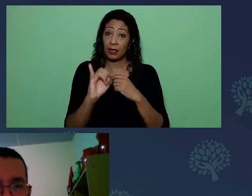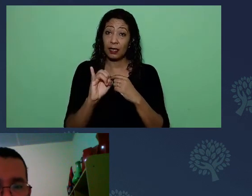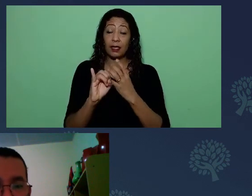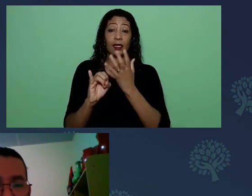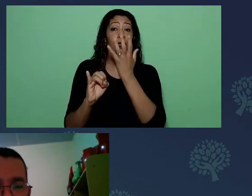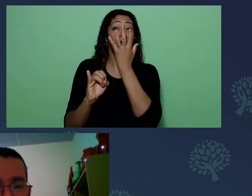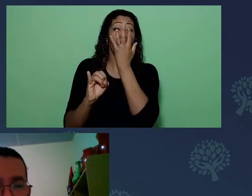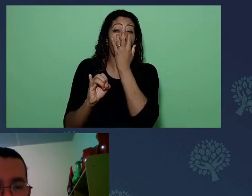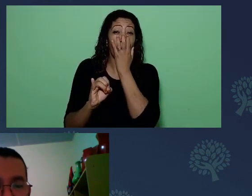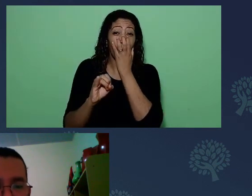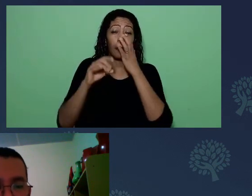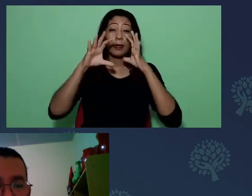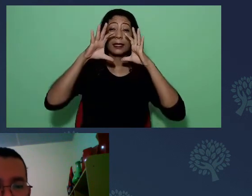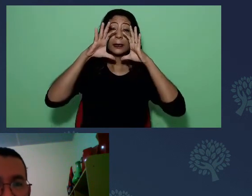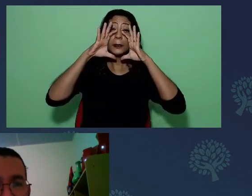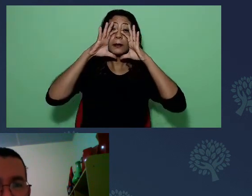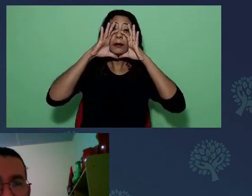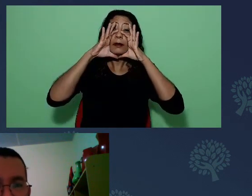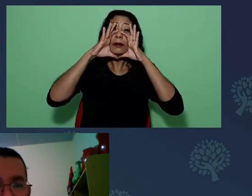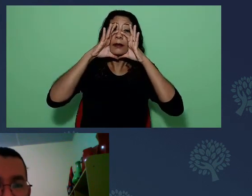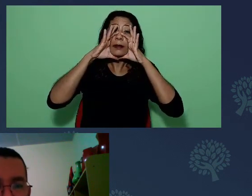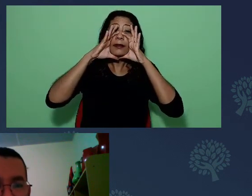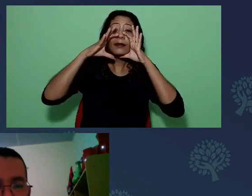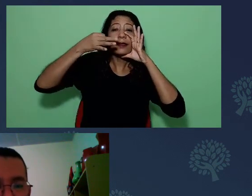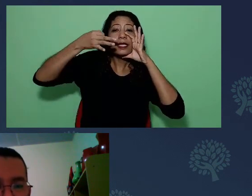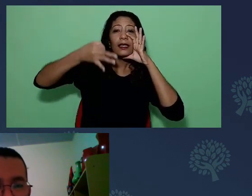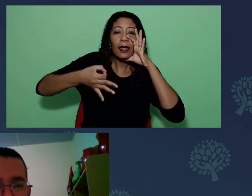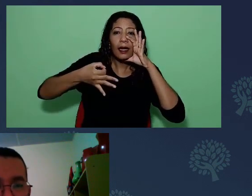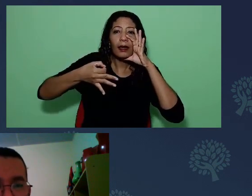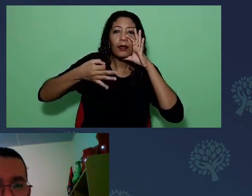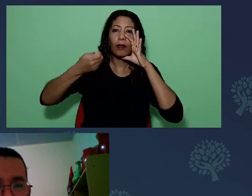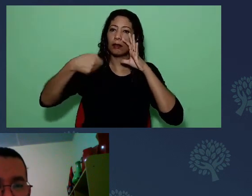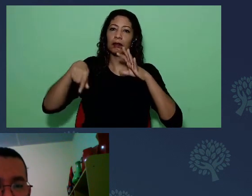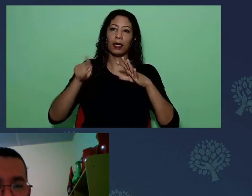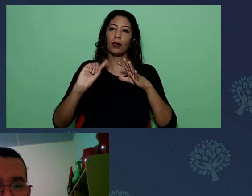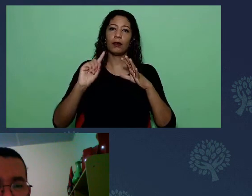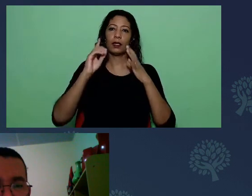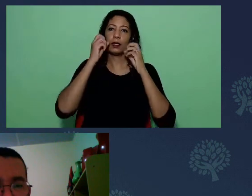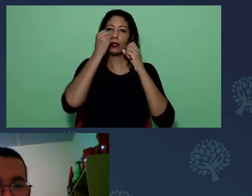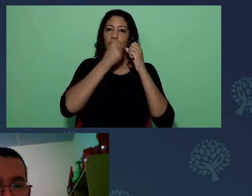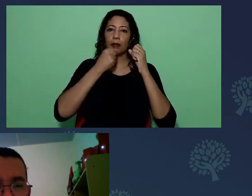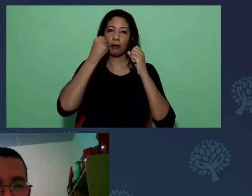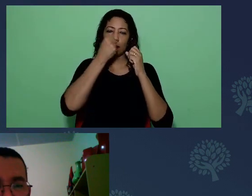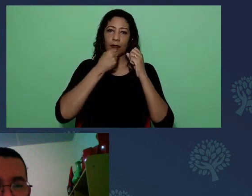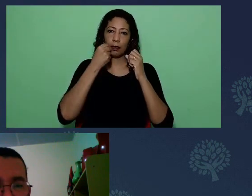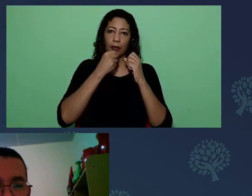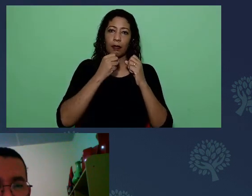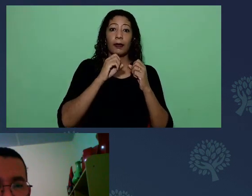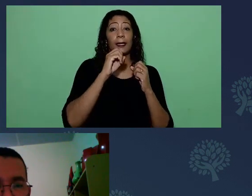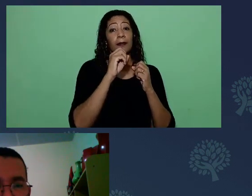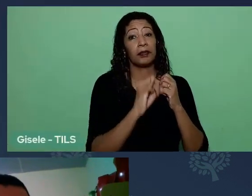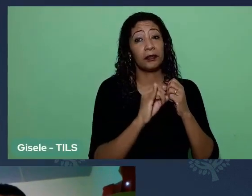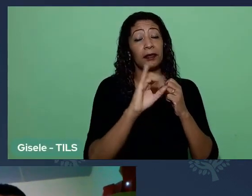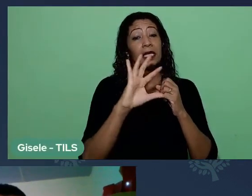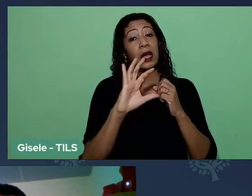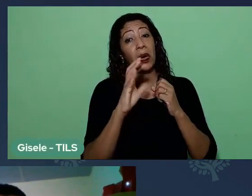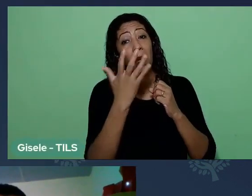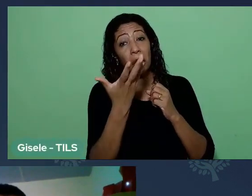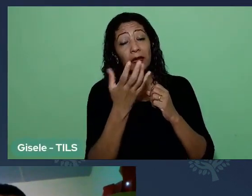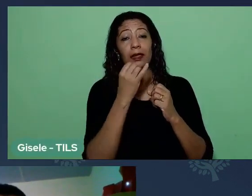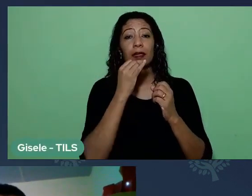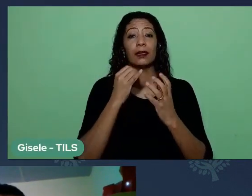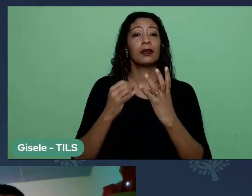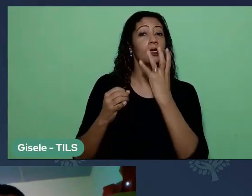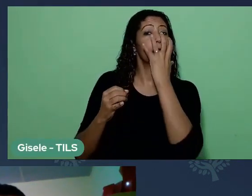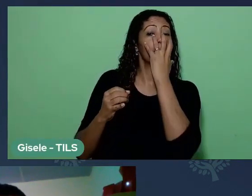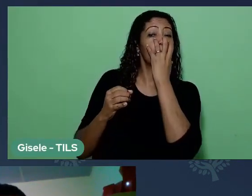máscara esteja bem selada, bem adaptada na face. Caso isso não aconteça, então a droga não